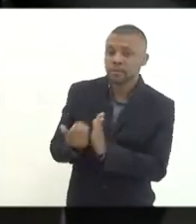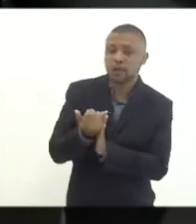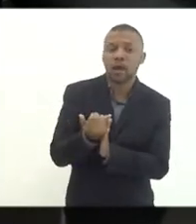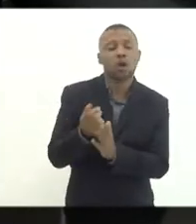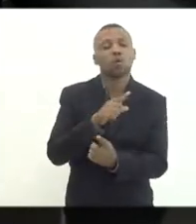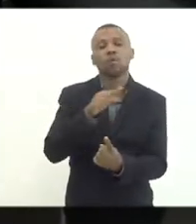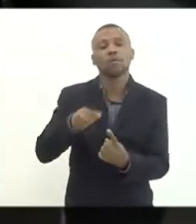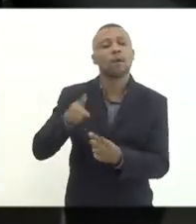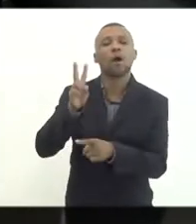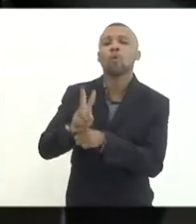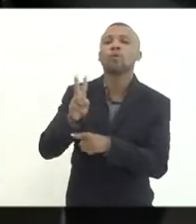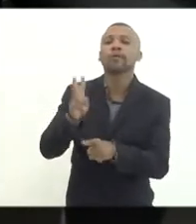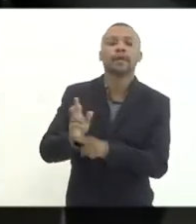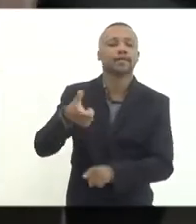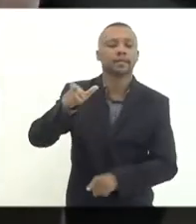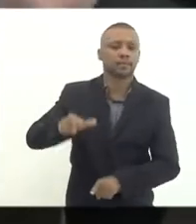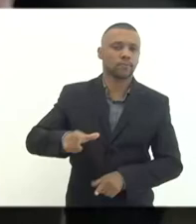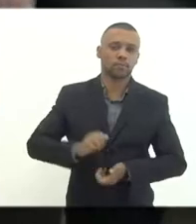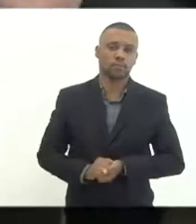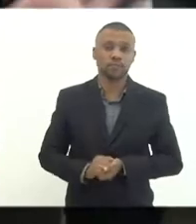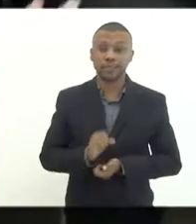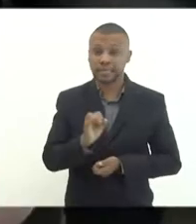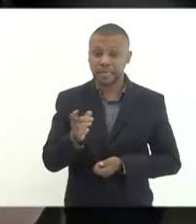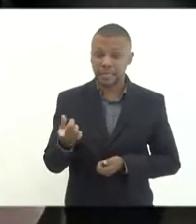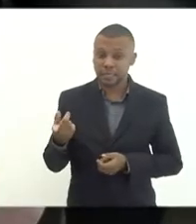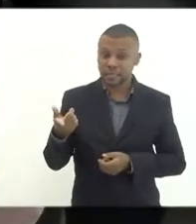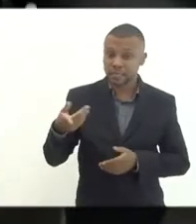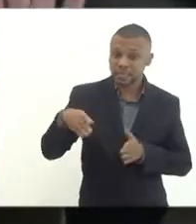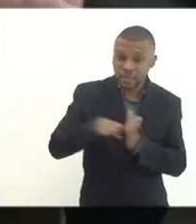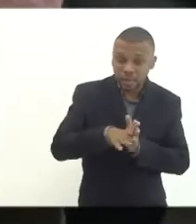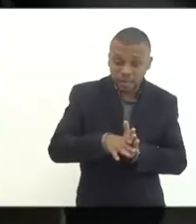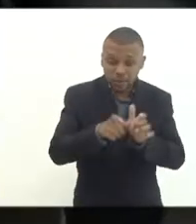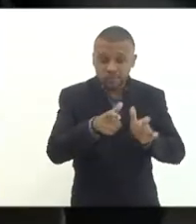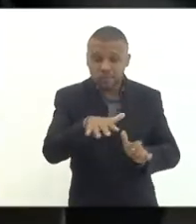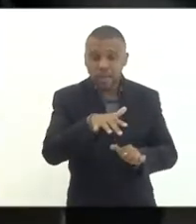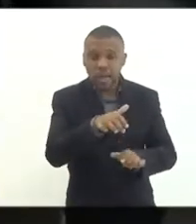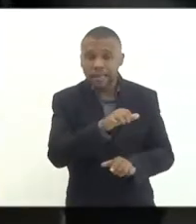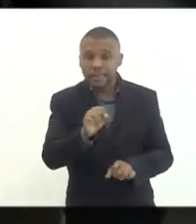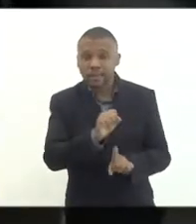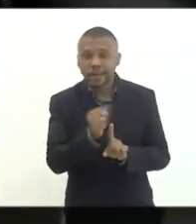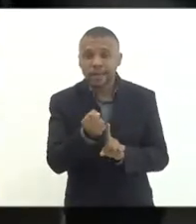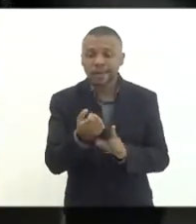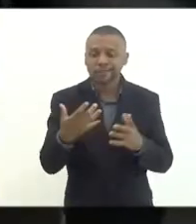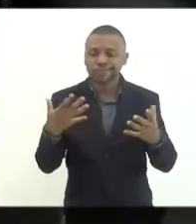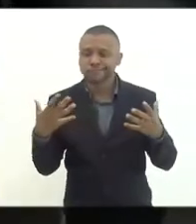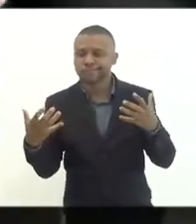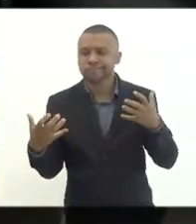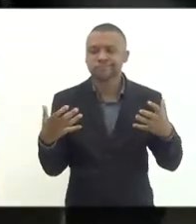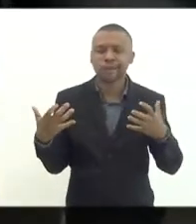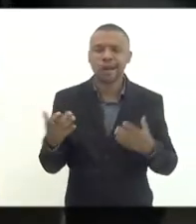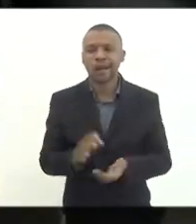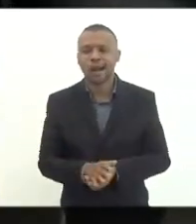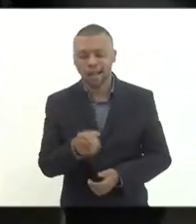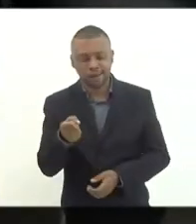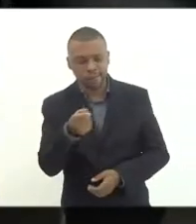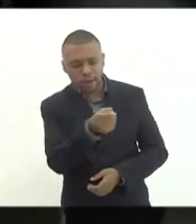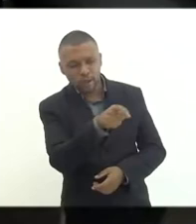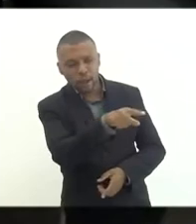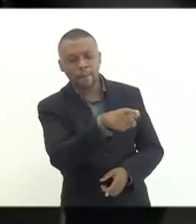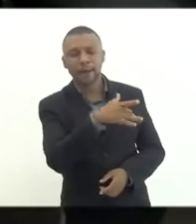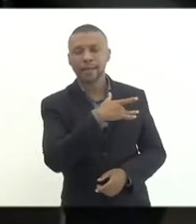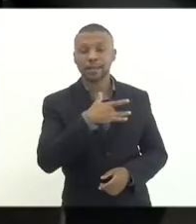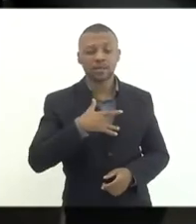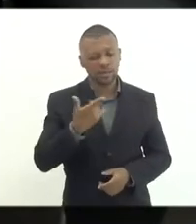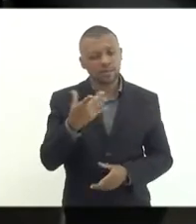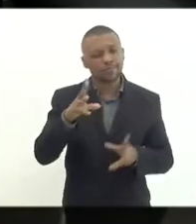indivíduo porque ele chega na assistência o que que eu faço com ele ele chega na sua arrumando para a saúde porque a saúde eu tô falando